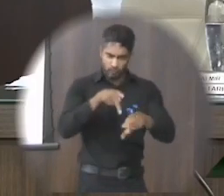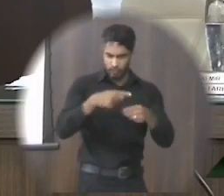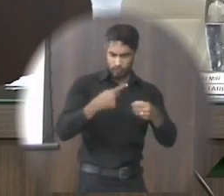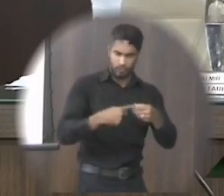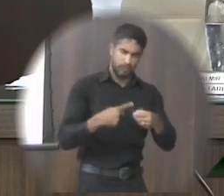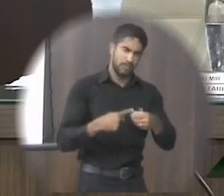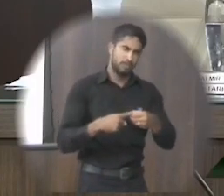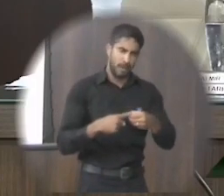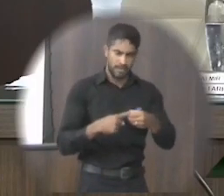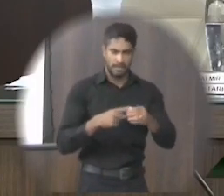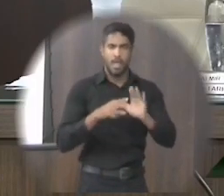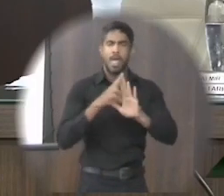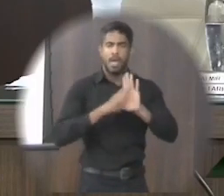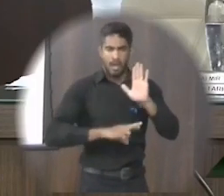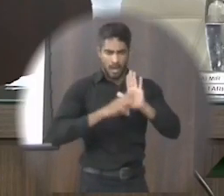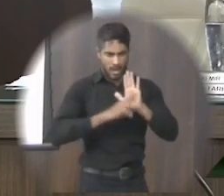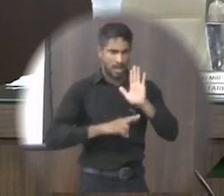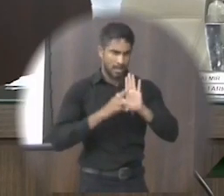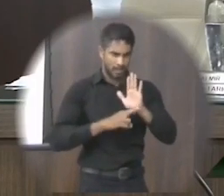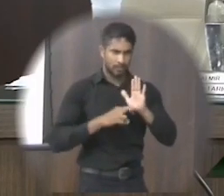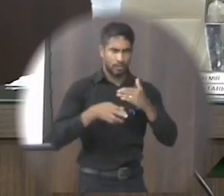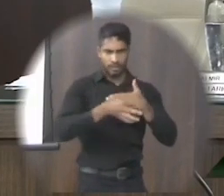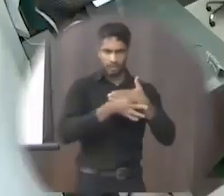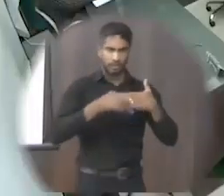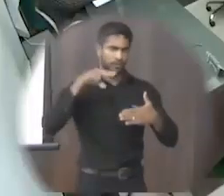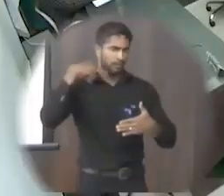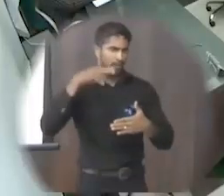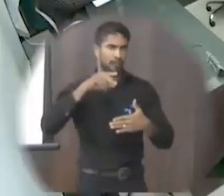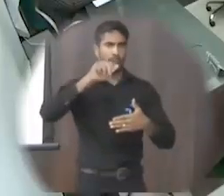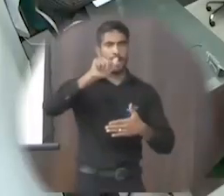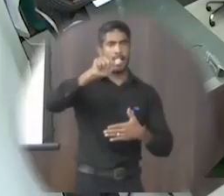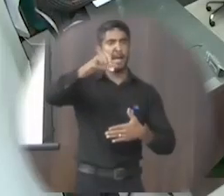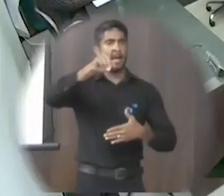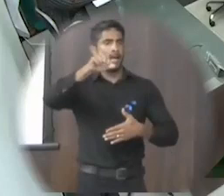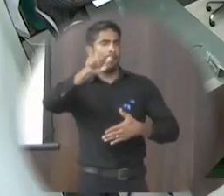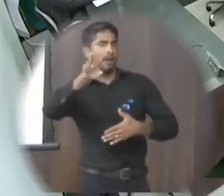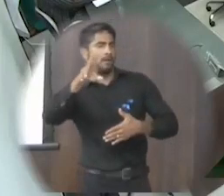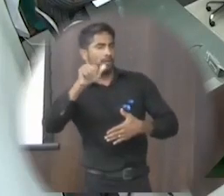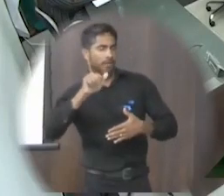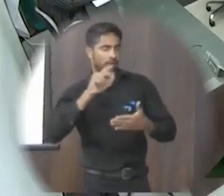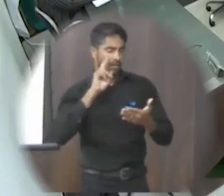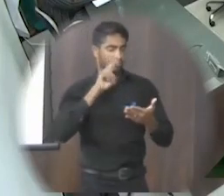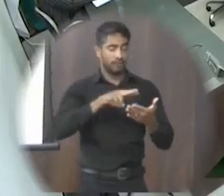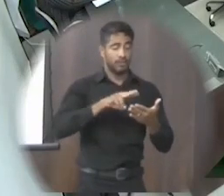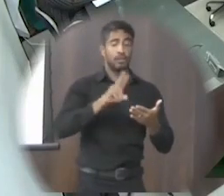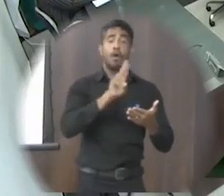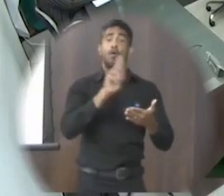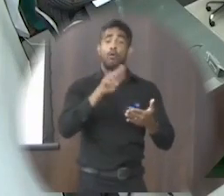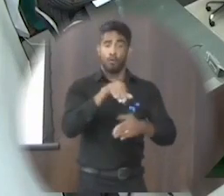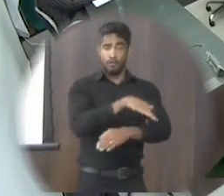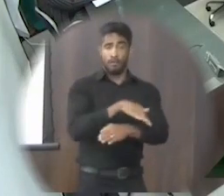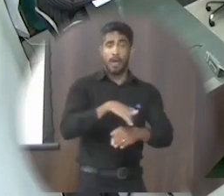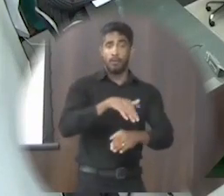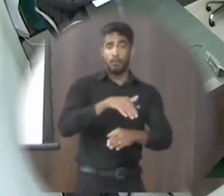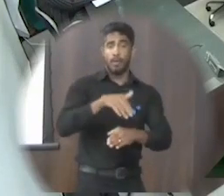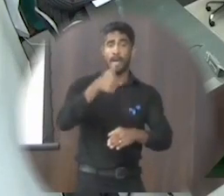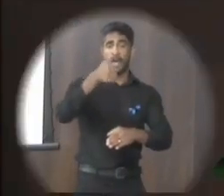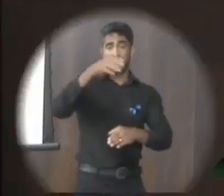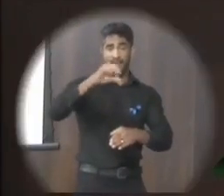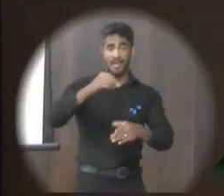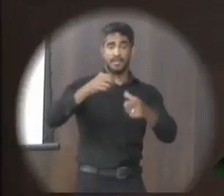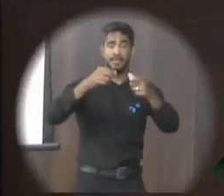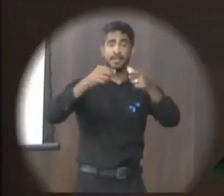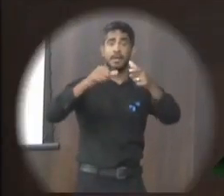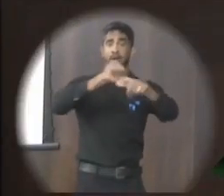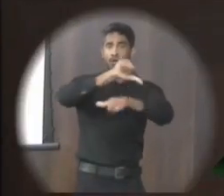Municipais. Relatório, de autoria do vereador Adauri Soares Cordeiro, a proposição em tela visa dar denominação à Rua 10, no bairro Cerâmica, de